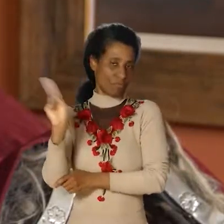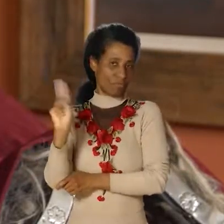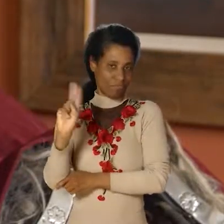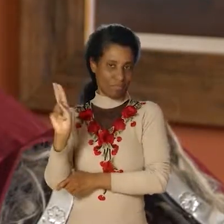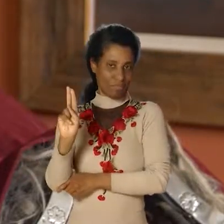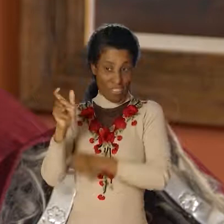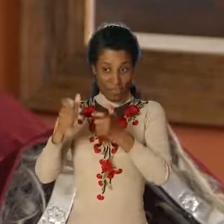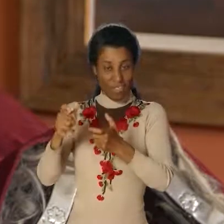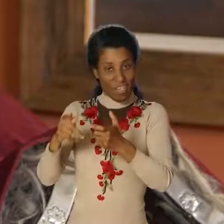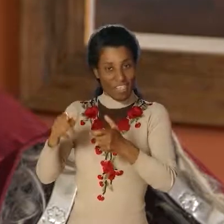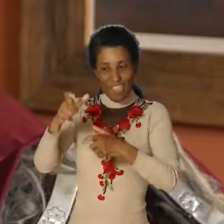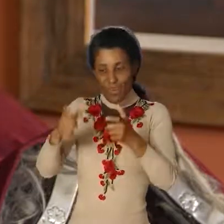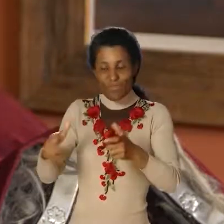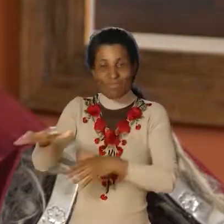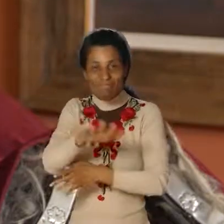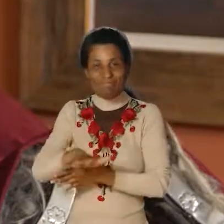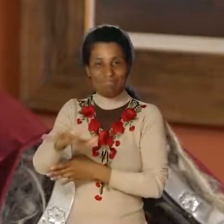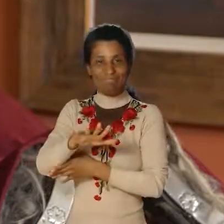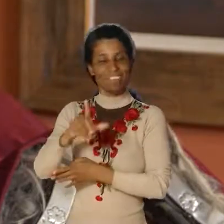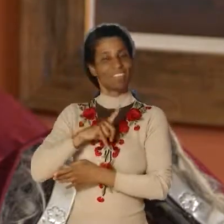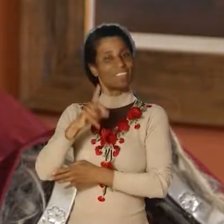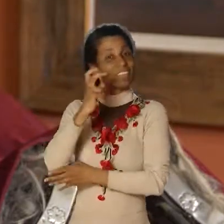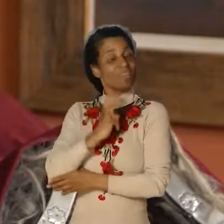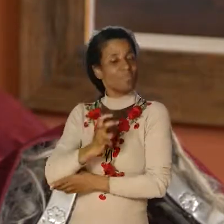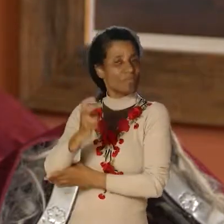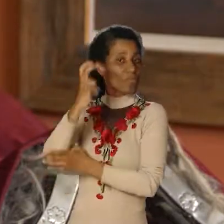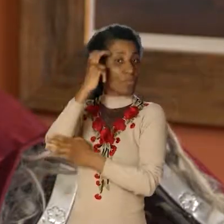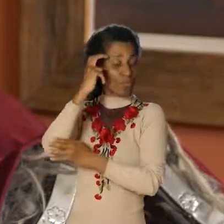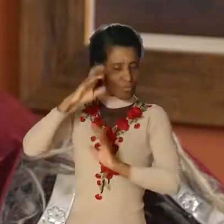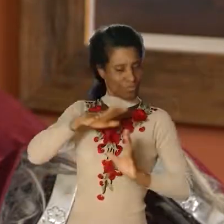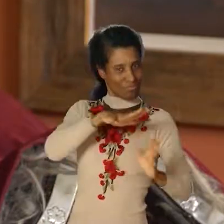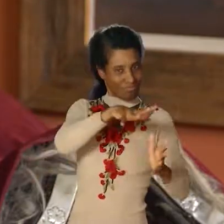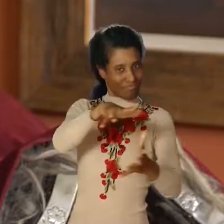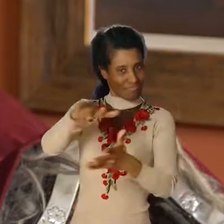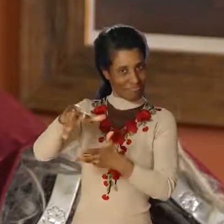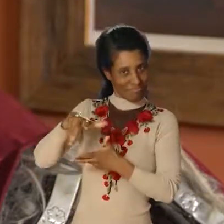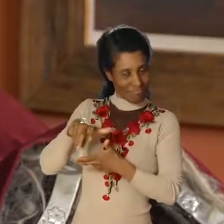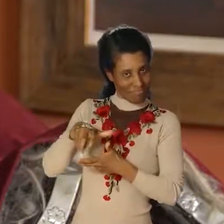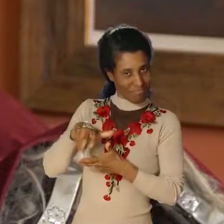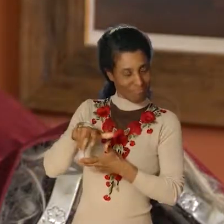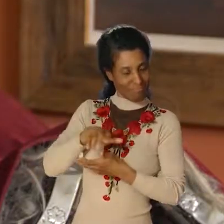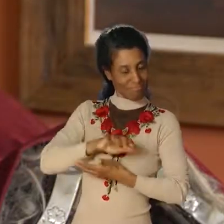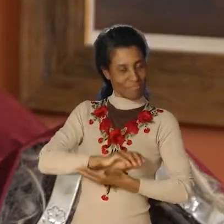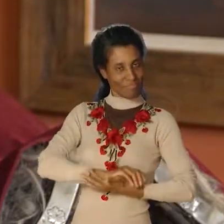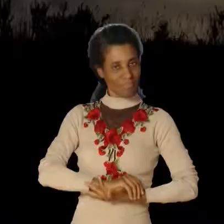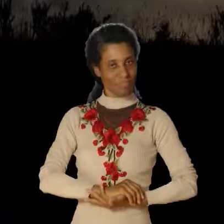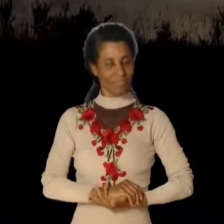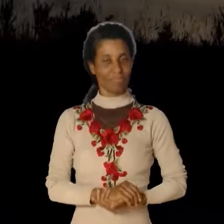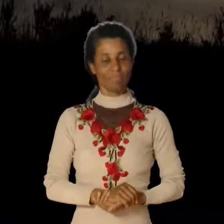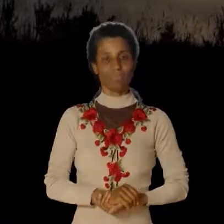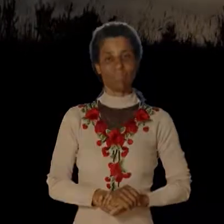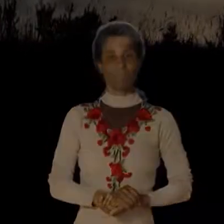sua periferia dessa área que é o Pampa. Então nós temos uma cultura ímpar no mundo.